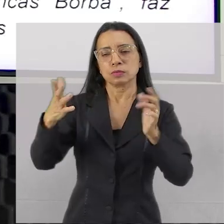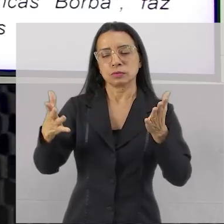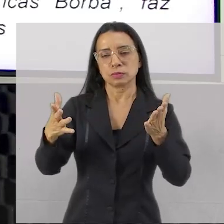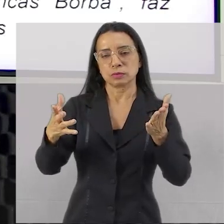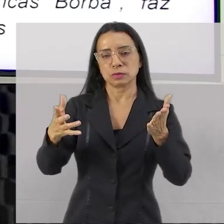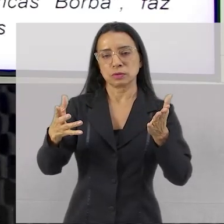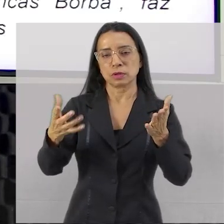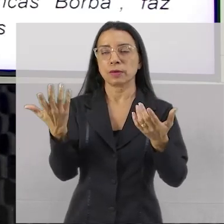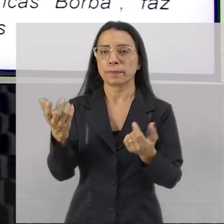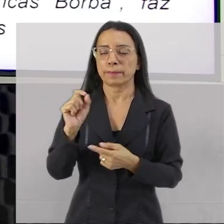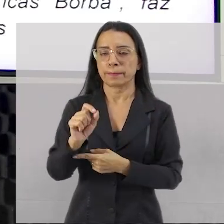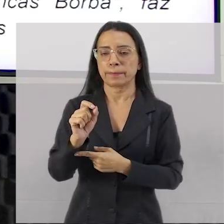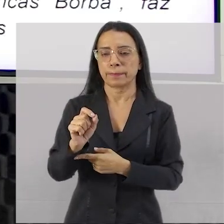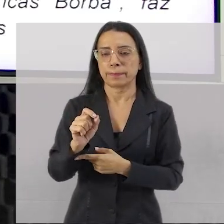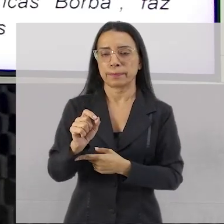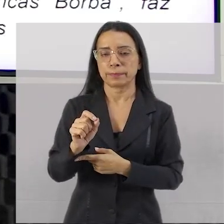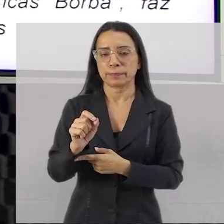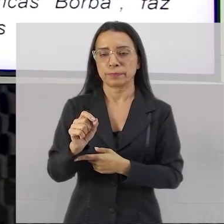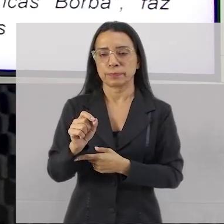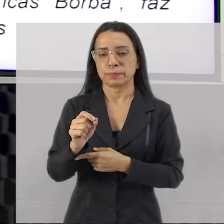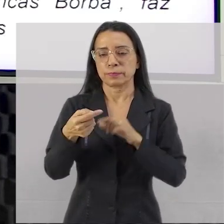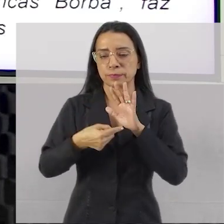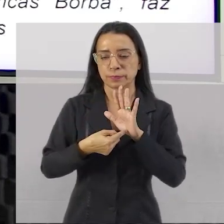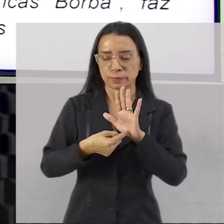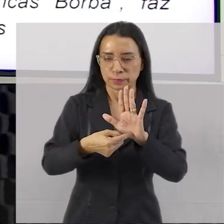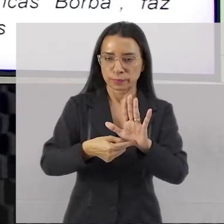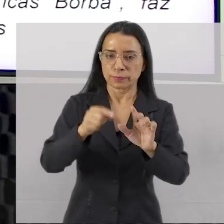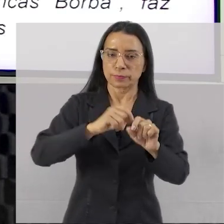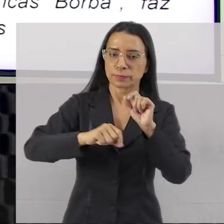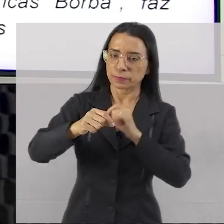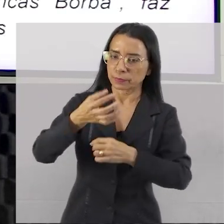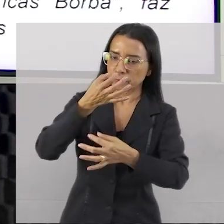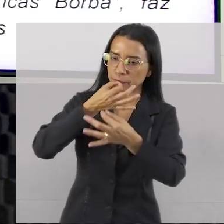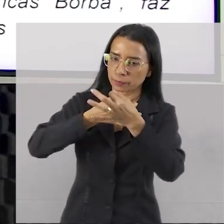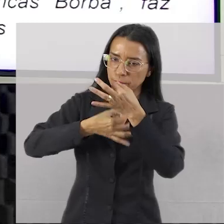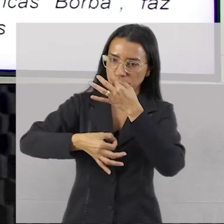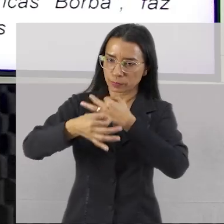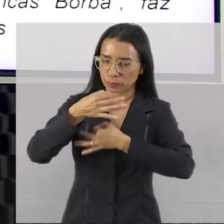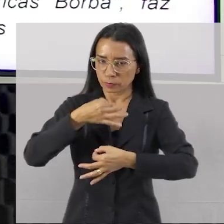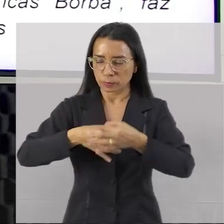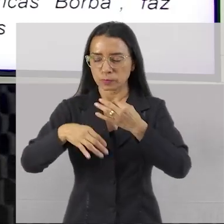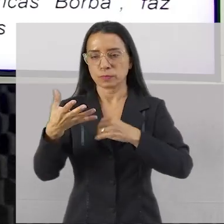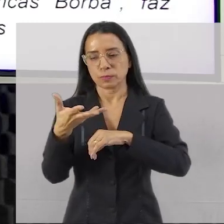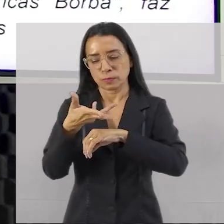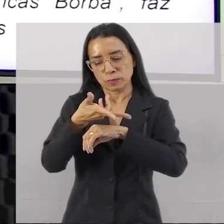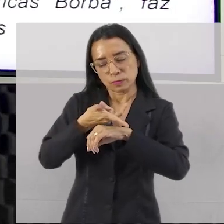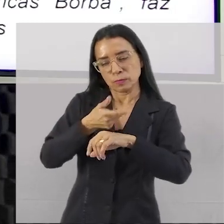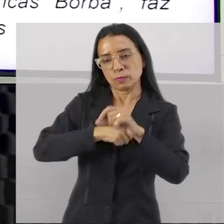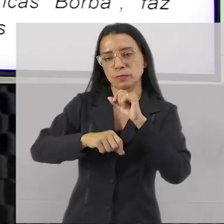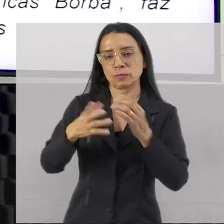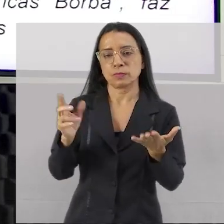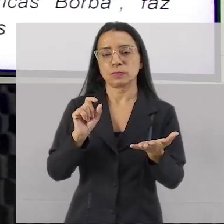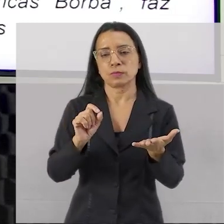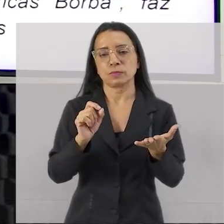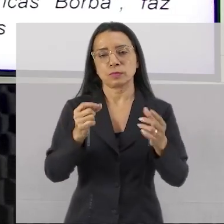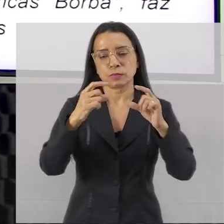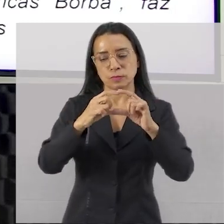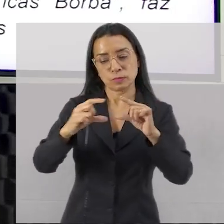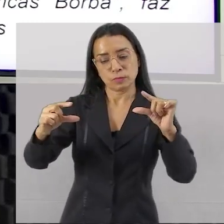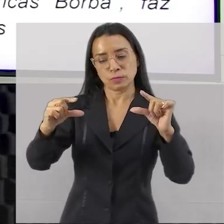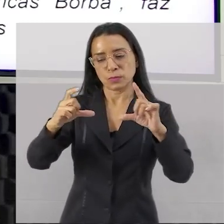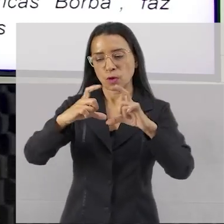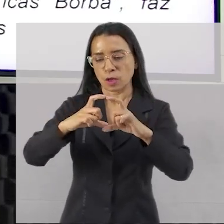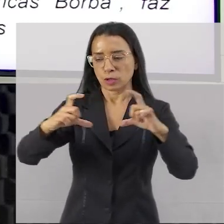frasal serve para você apresentar o seu argumento. Então, é isso. Ele não é muito extenso,